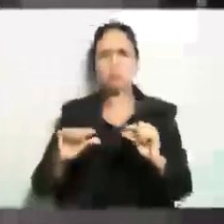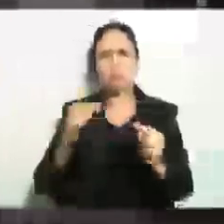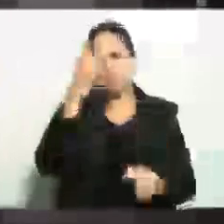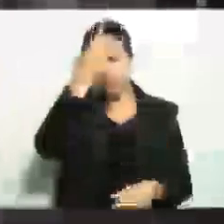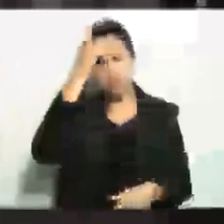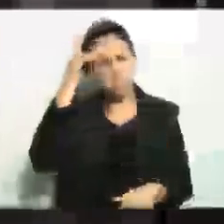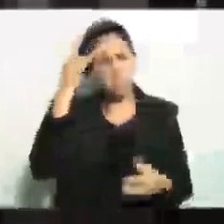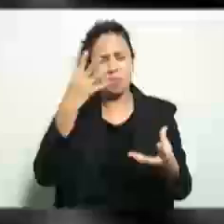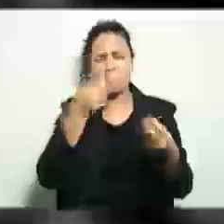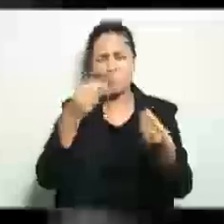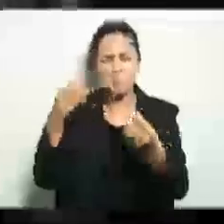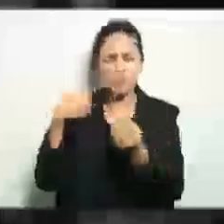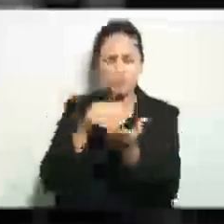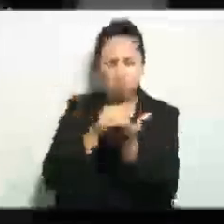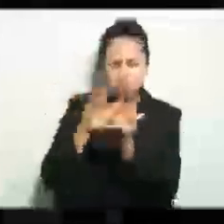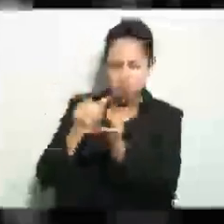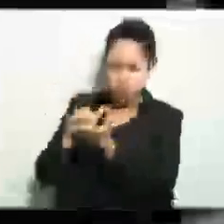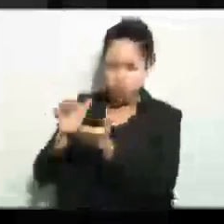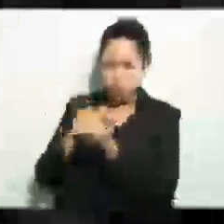região amazônica.